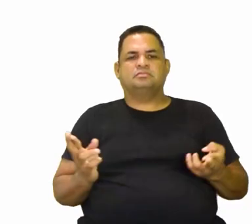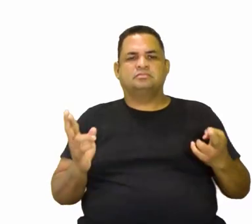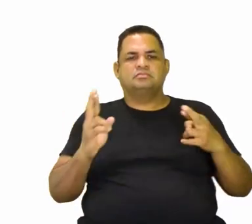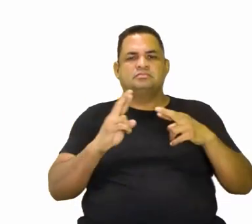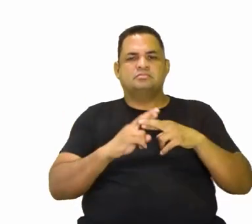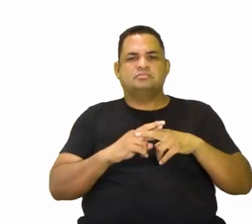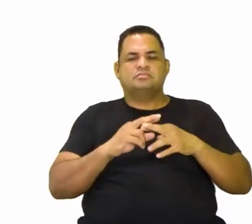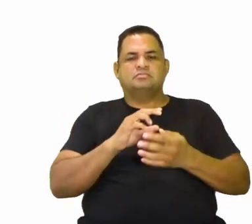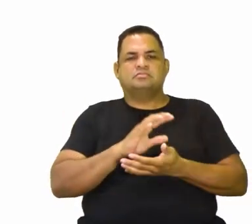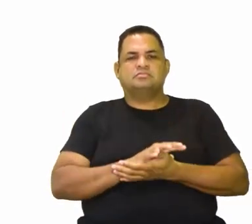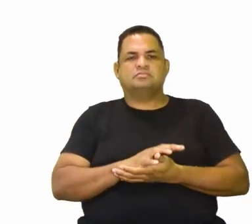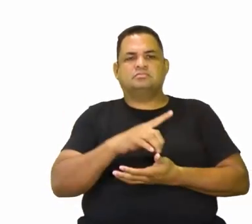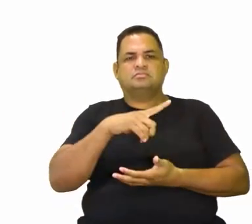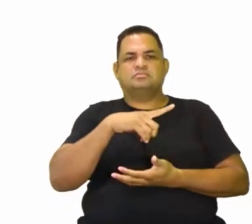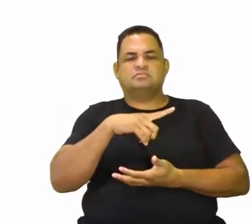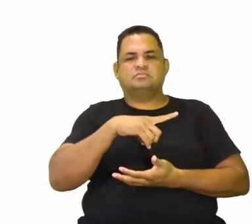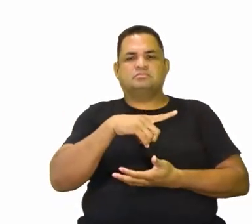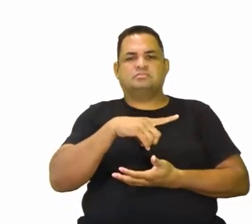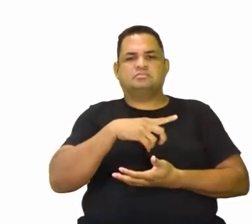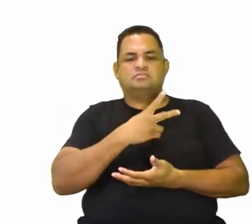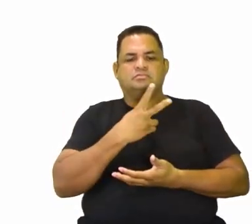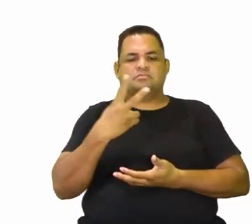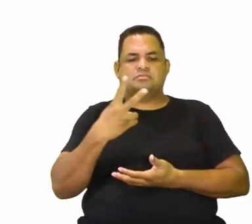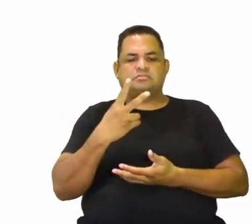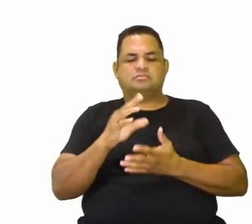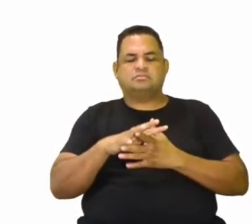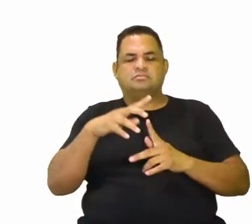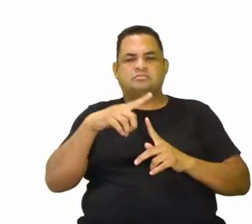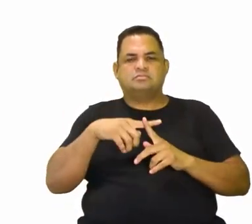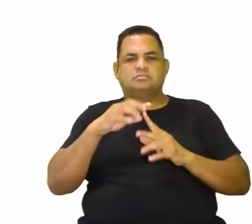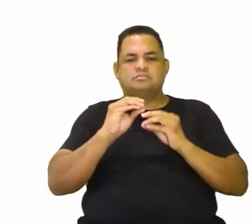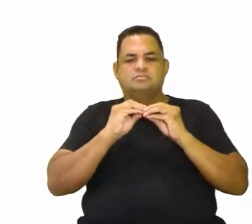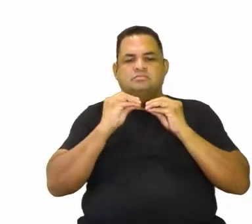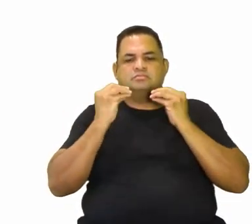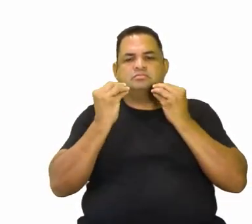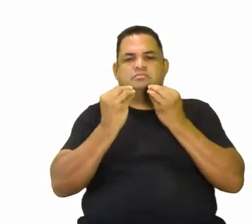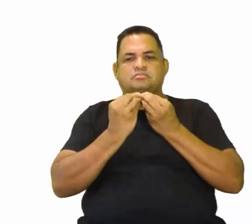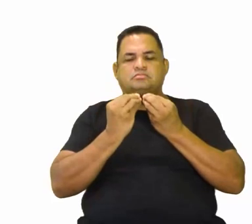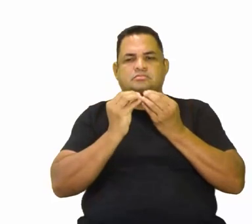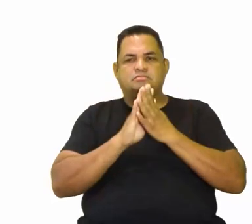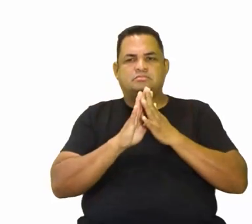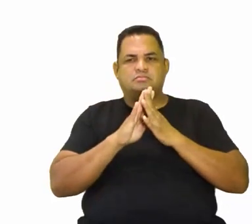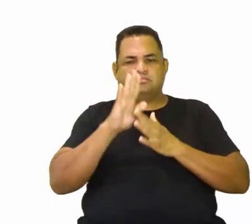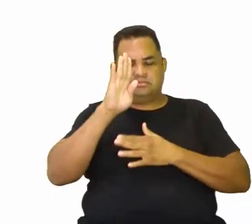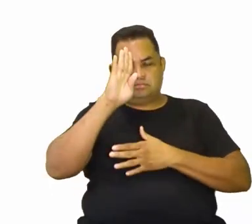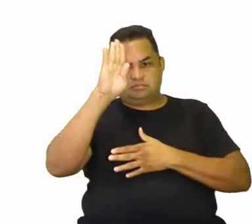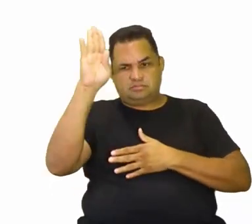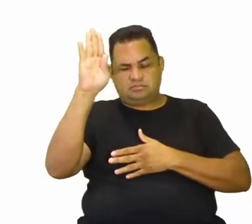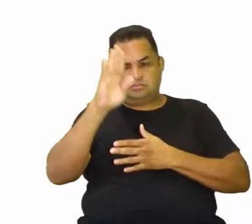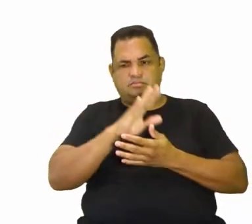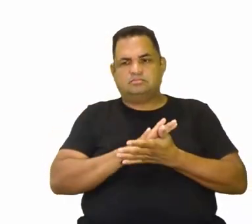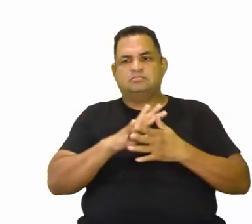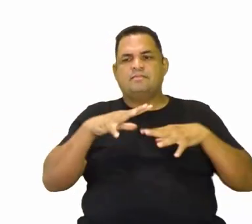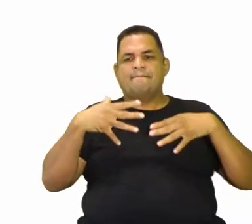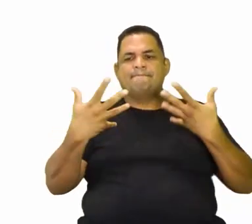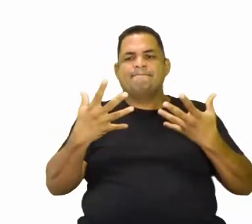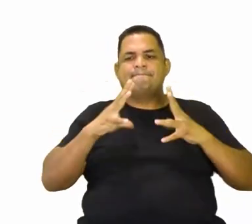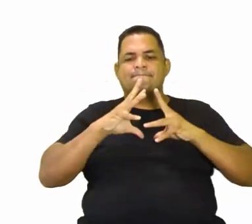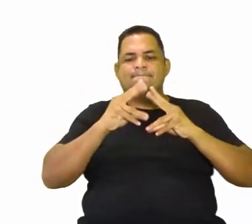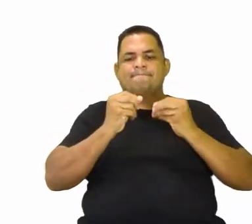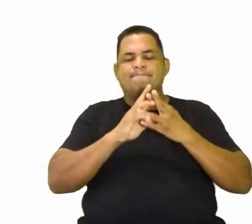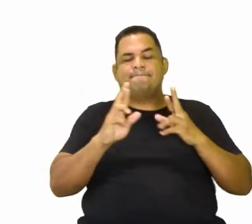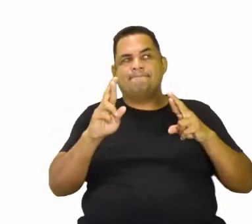reações existem, né, dois tipos de substâncias principais. Aí você pode até pensar, ah, então toda reação